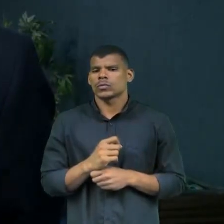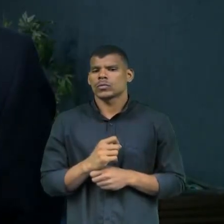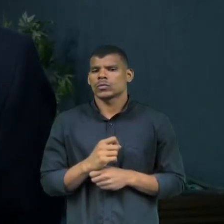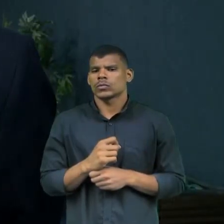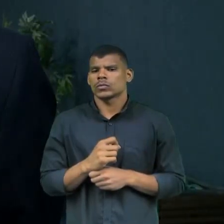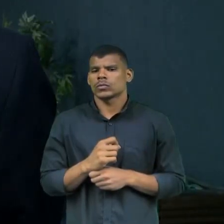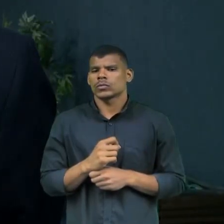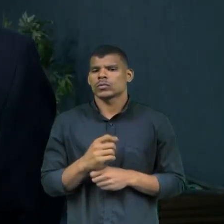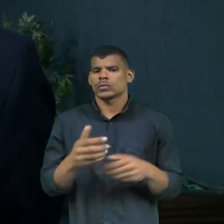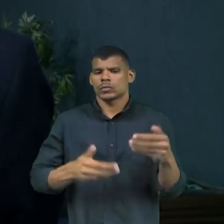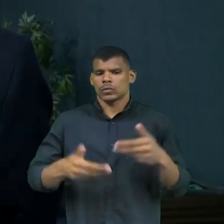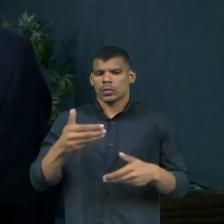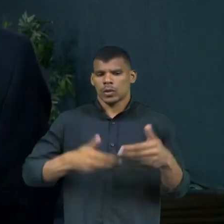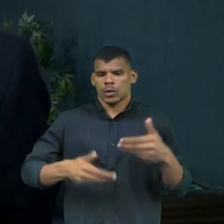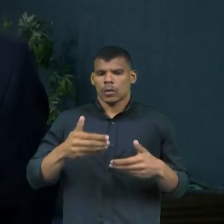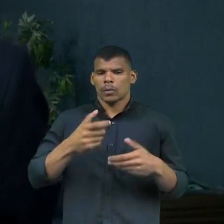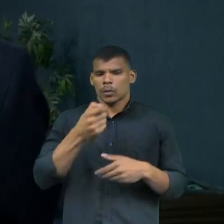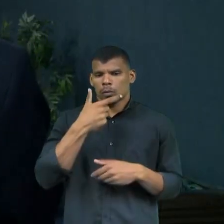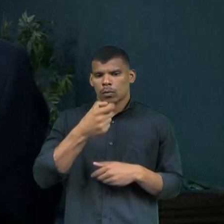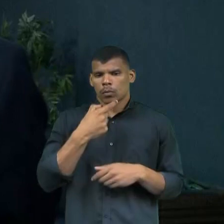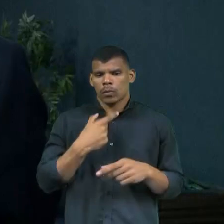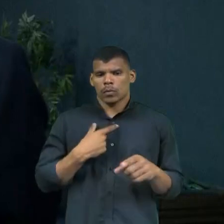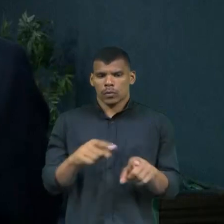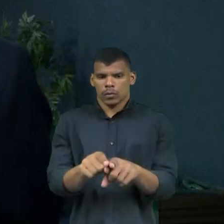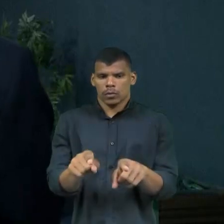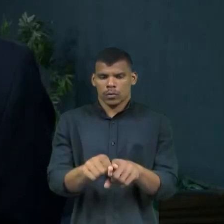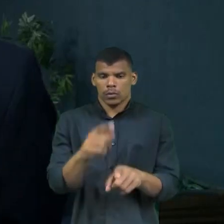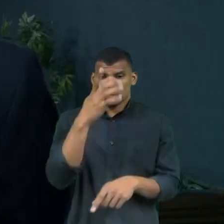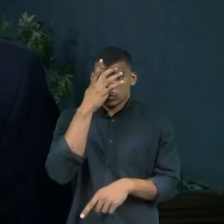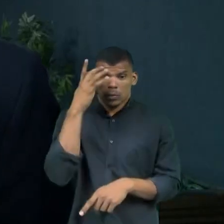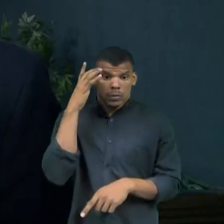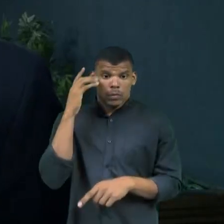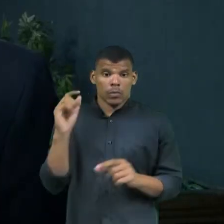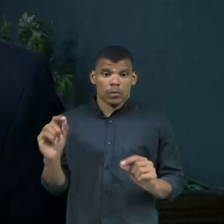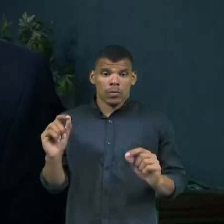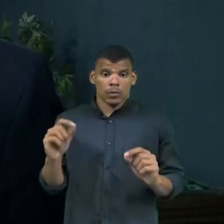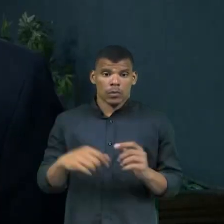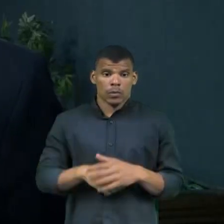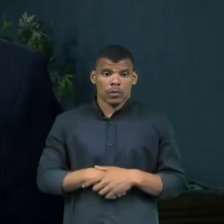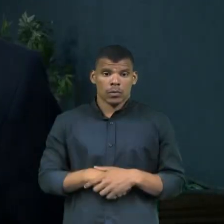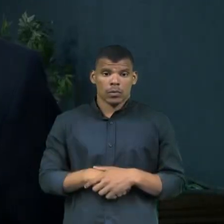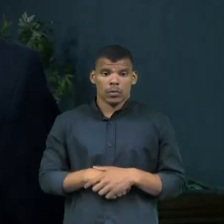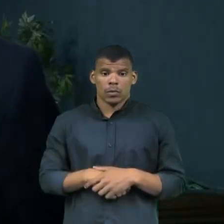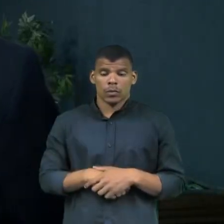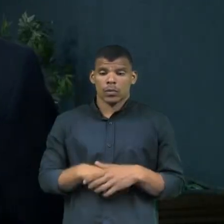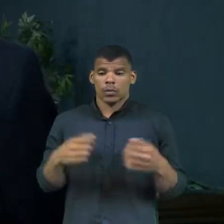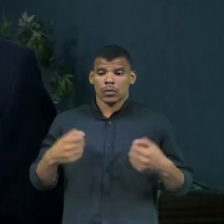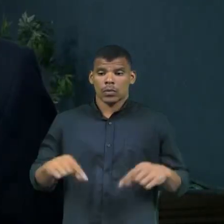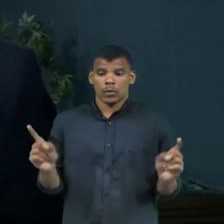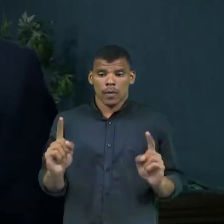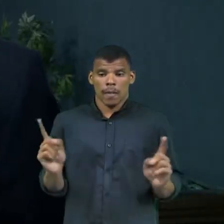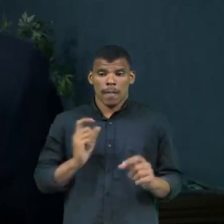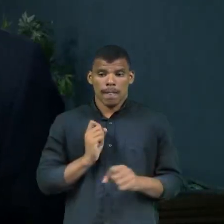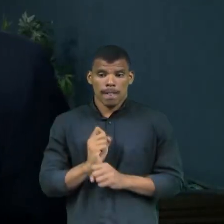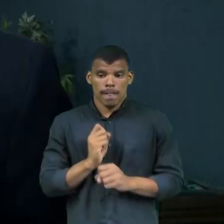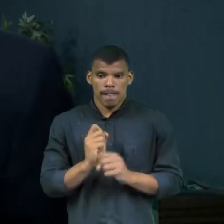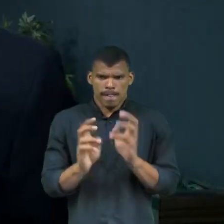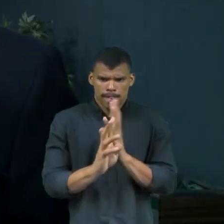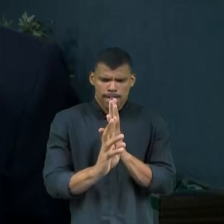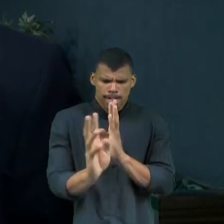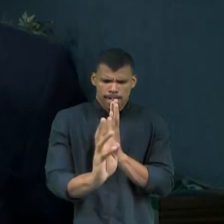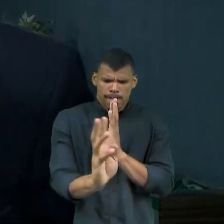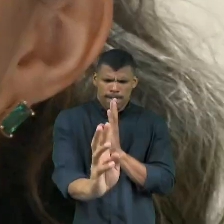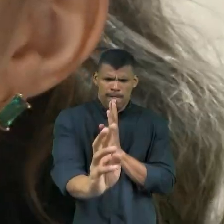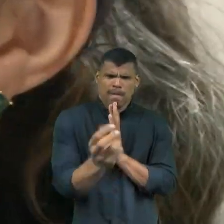a garantia desses tratamentos e medicamentos a essas pessoas e que não fosse necessário a espera de longas filas ou a necessidade